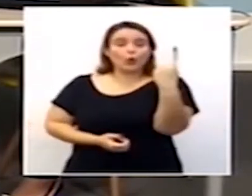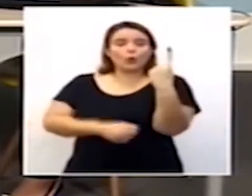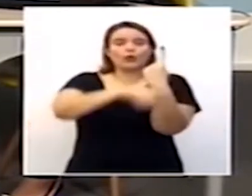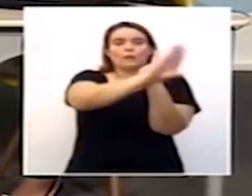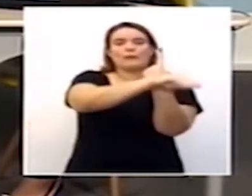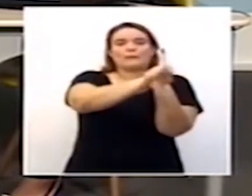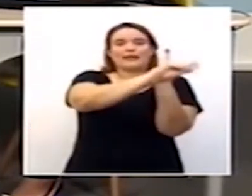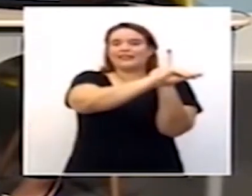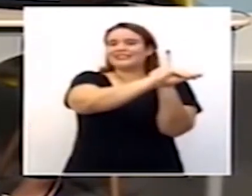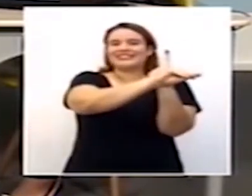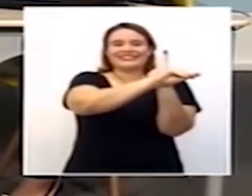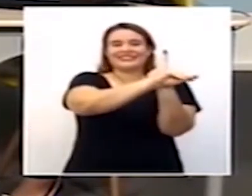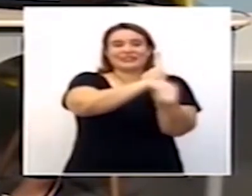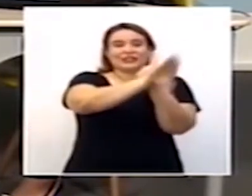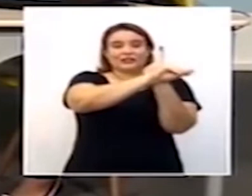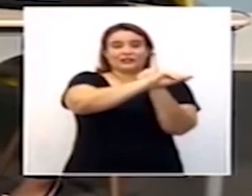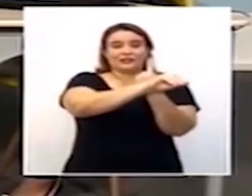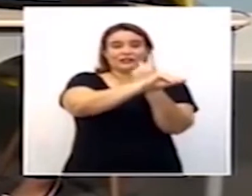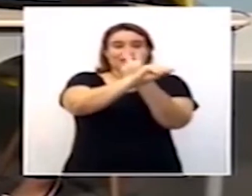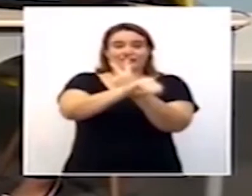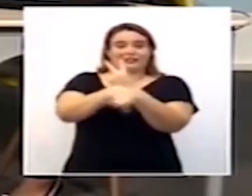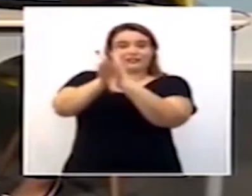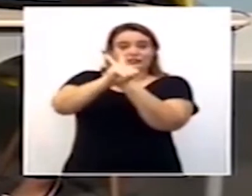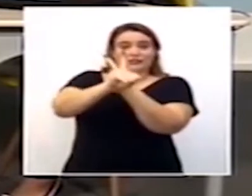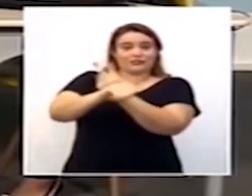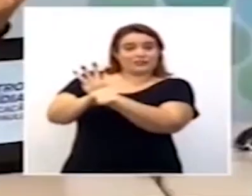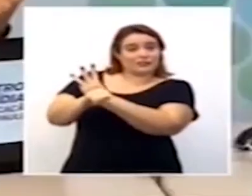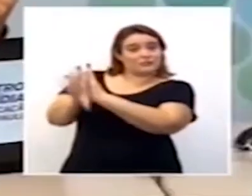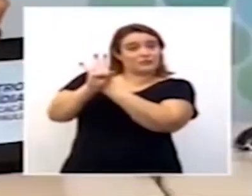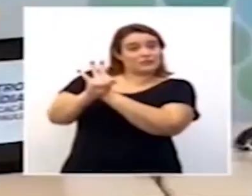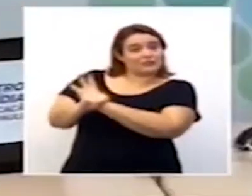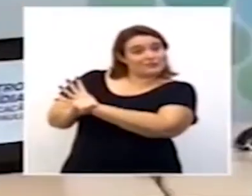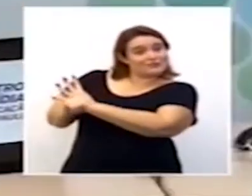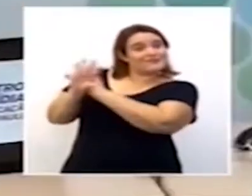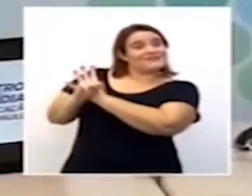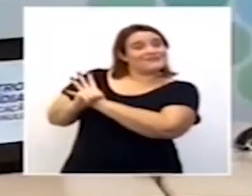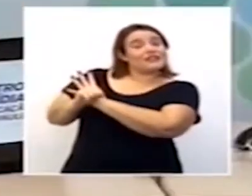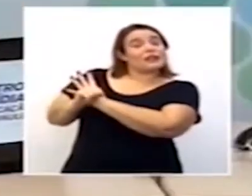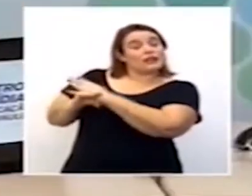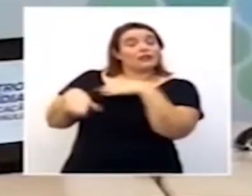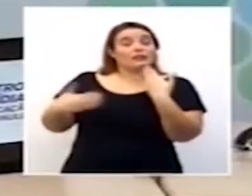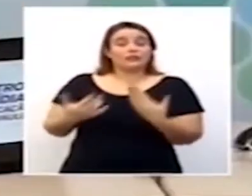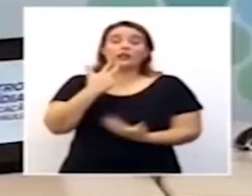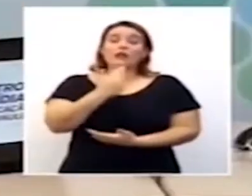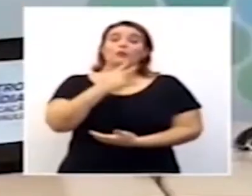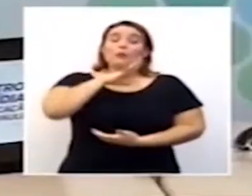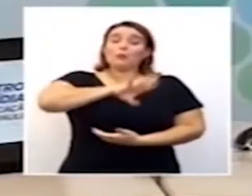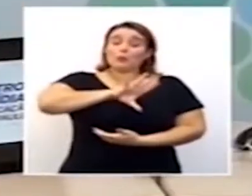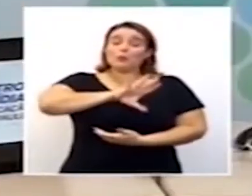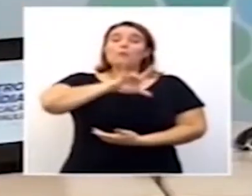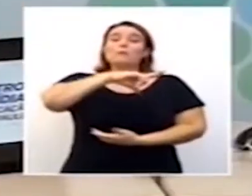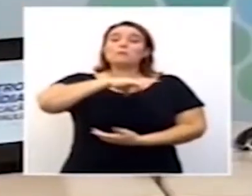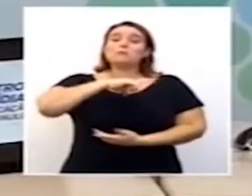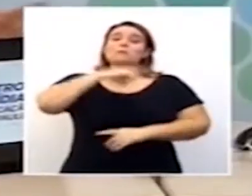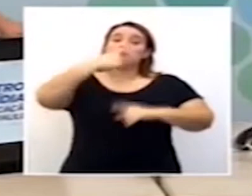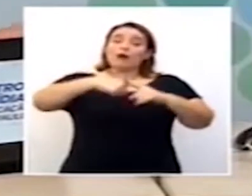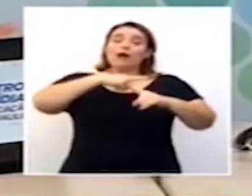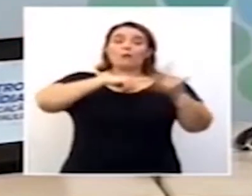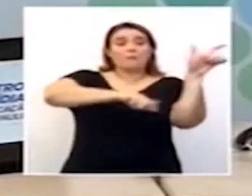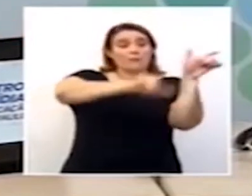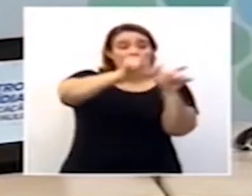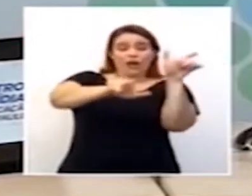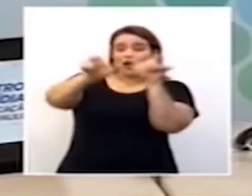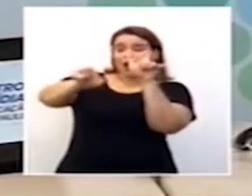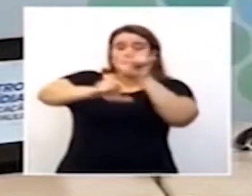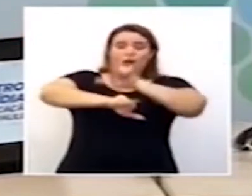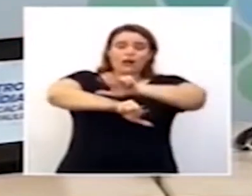ela é um mais um mais um mais um mais um então a língua portuguesa Só existe com essa diversidade de pessoas